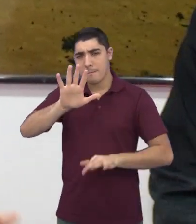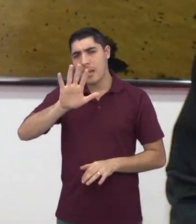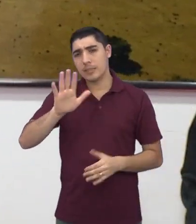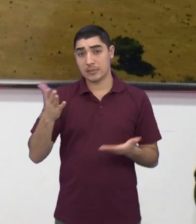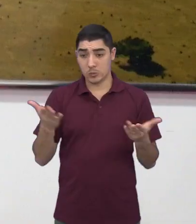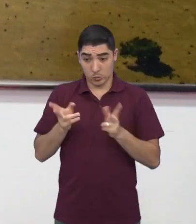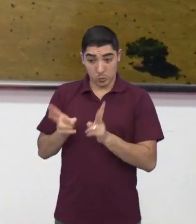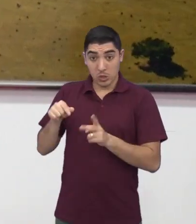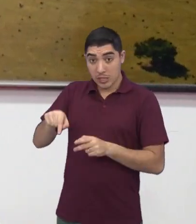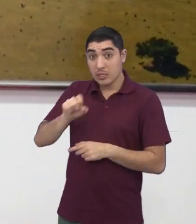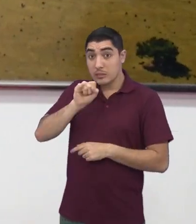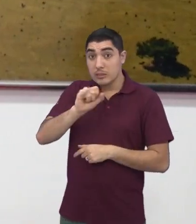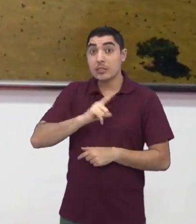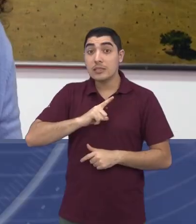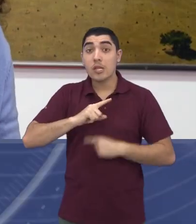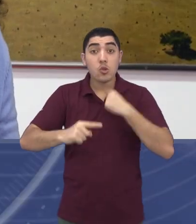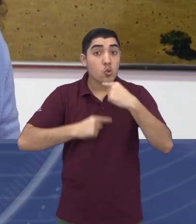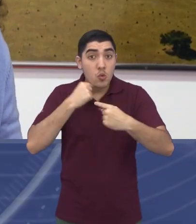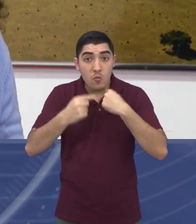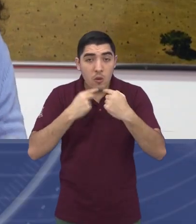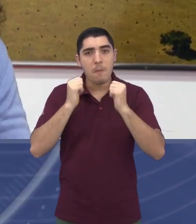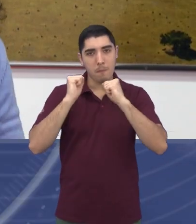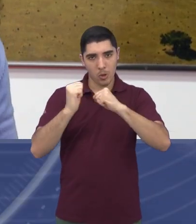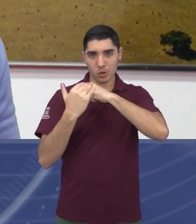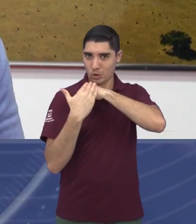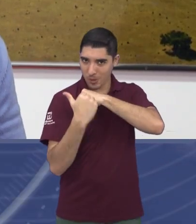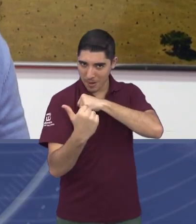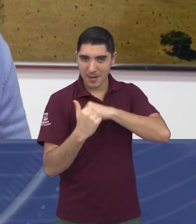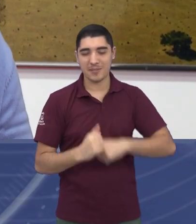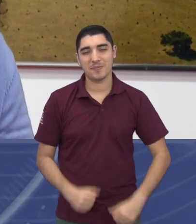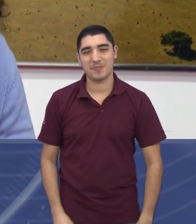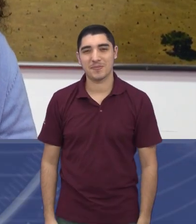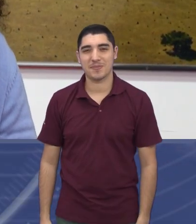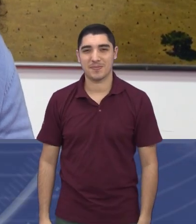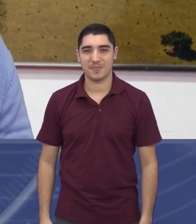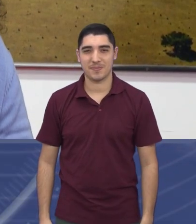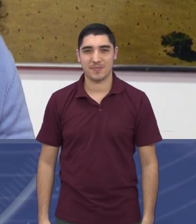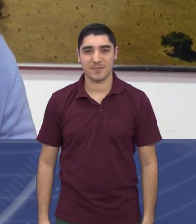gente continua por aqui. Se por um acaso vocês tiverem alguma dúvida, é só voltar para a gente.